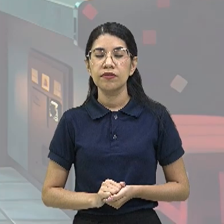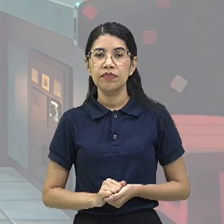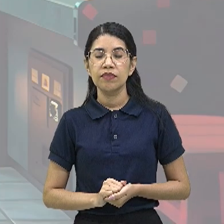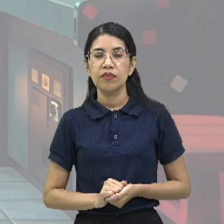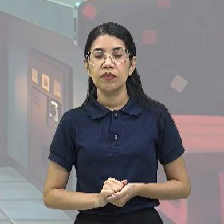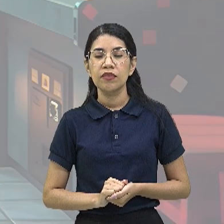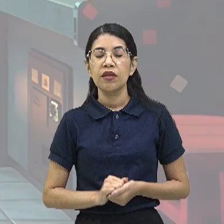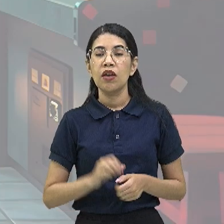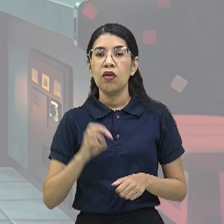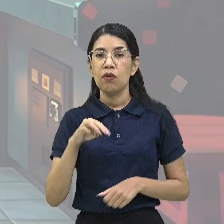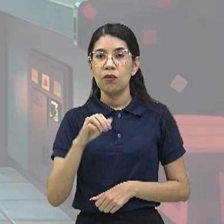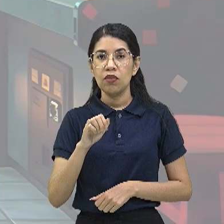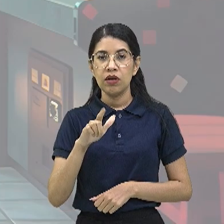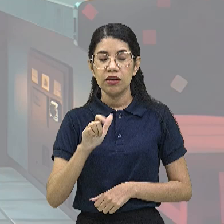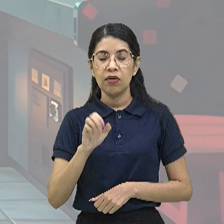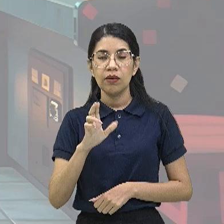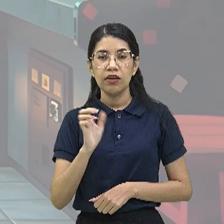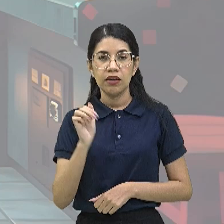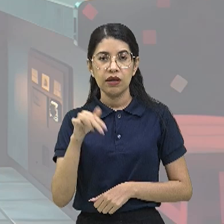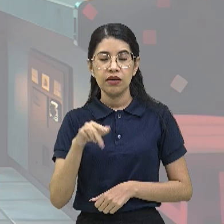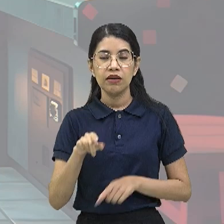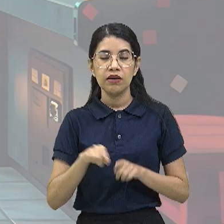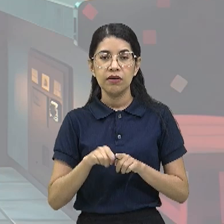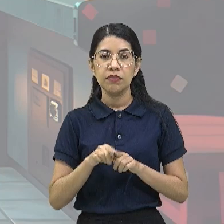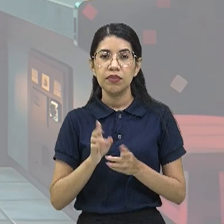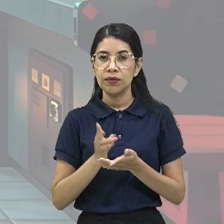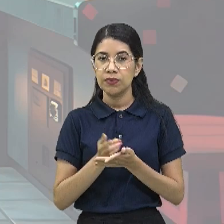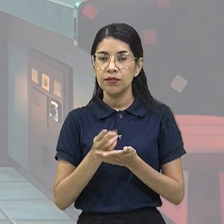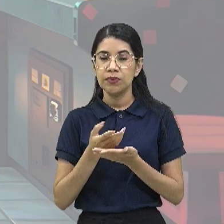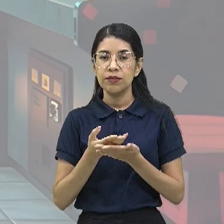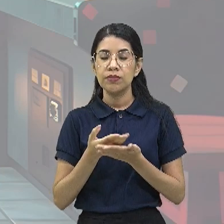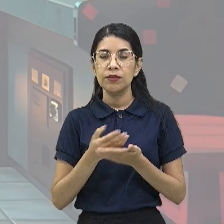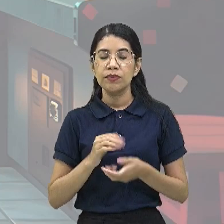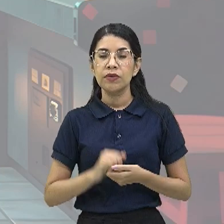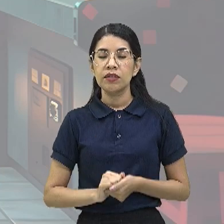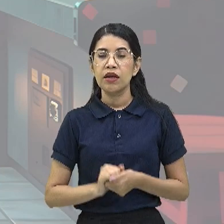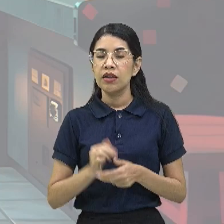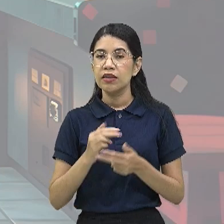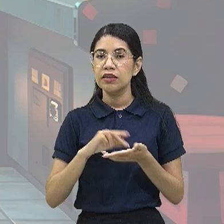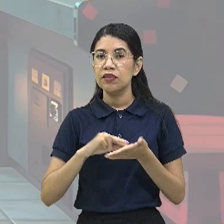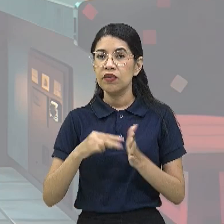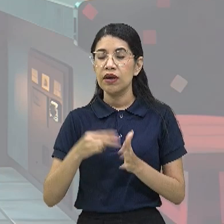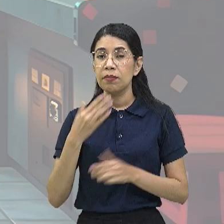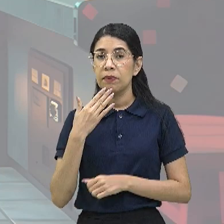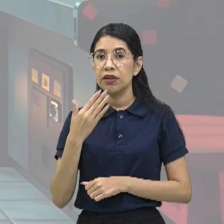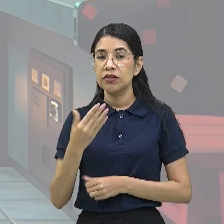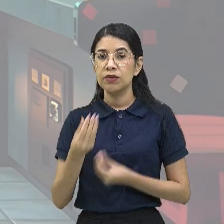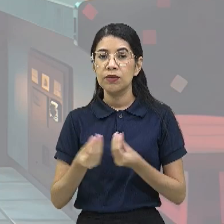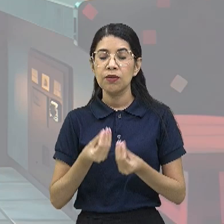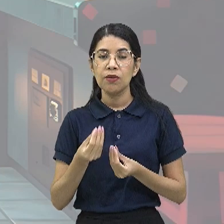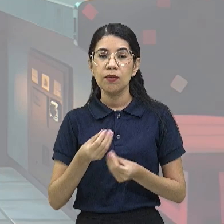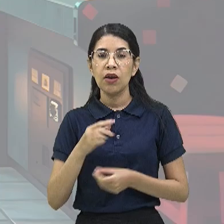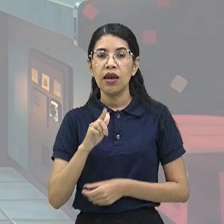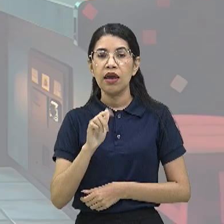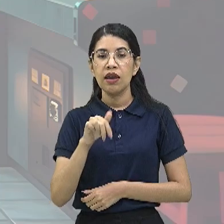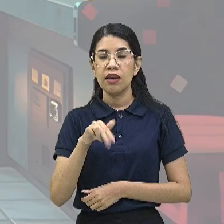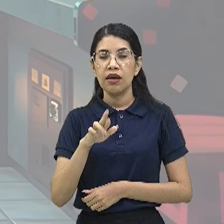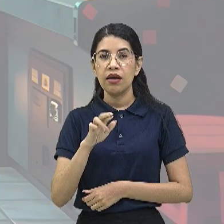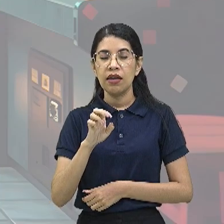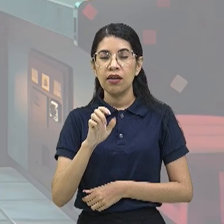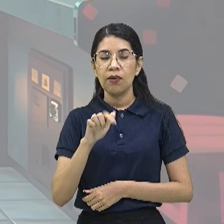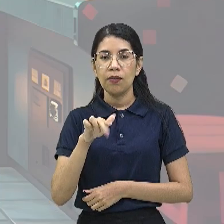modal can que nós estamos estudando. Requests são pedidos. Como é que eu faço pedidos usando